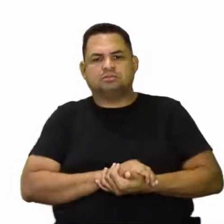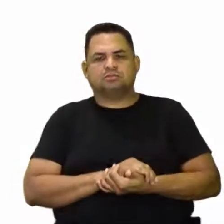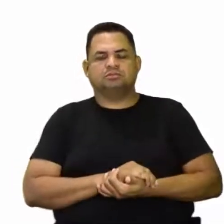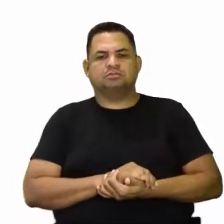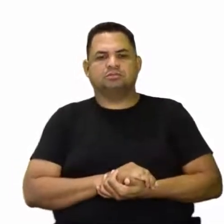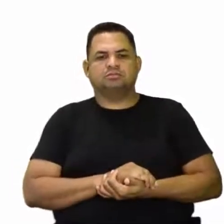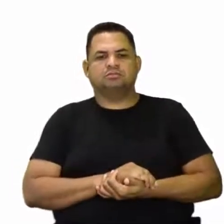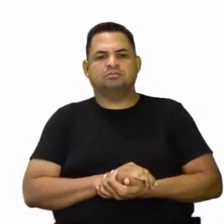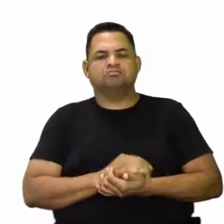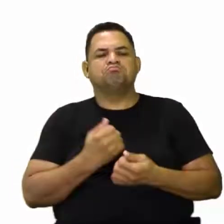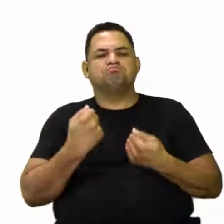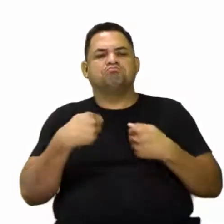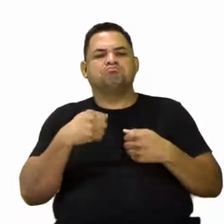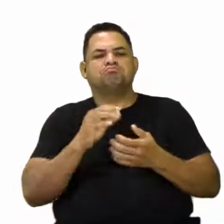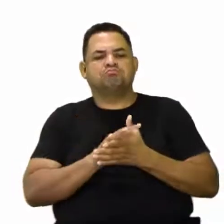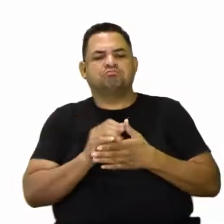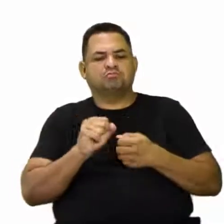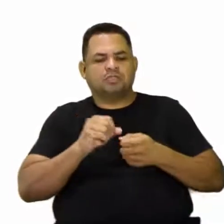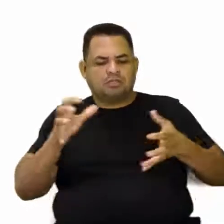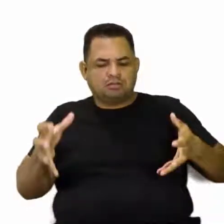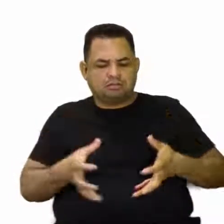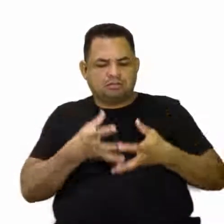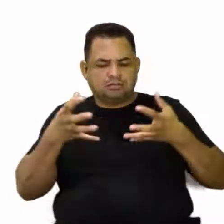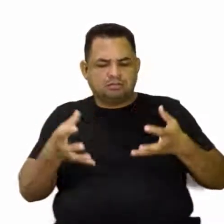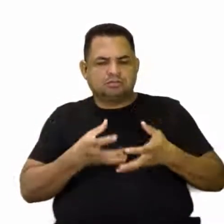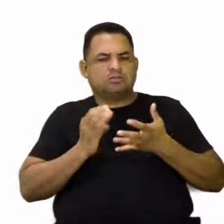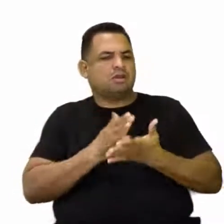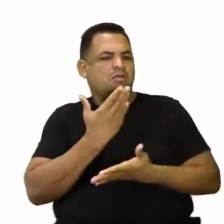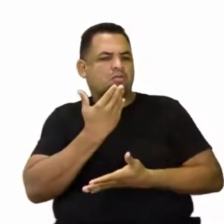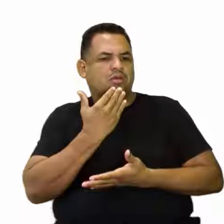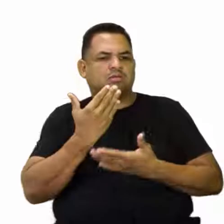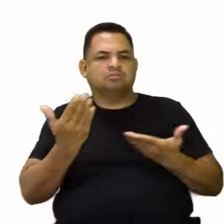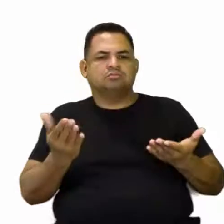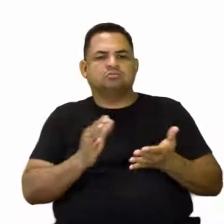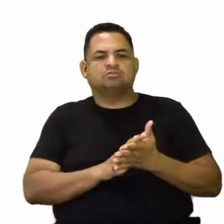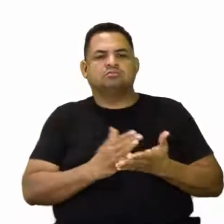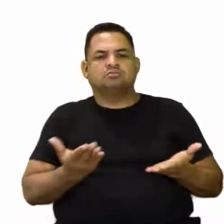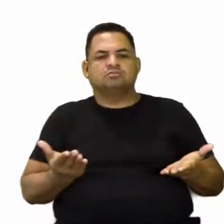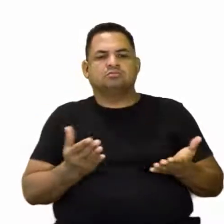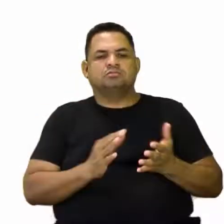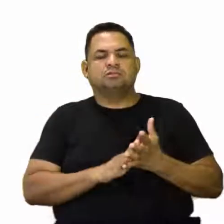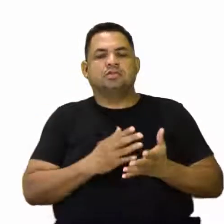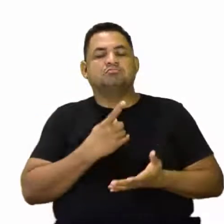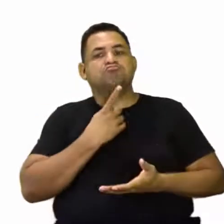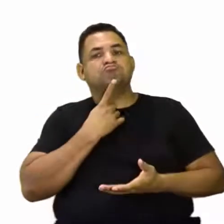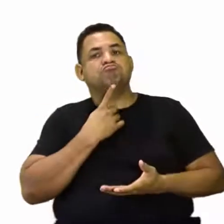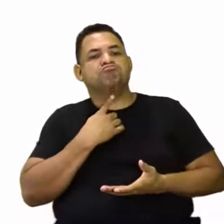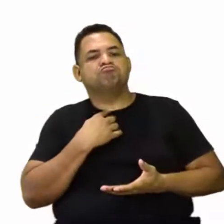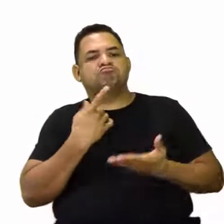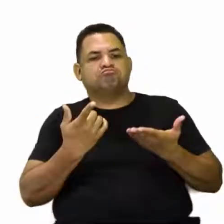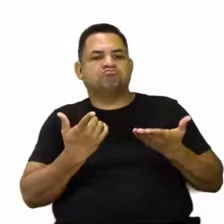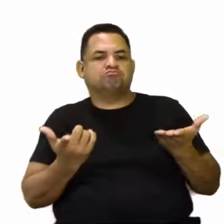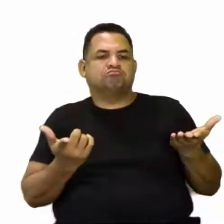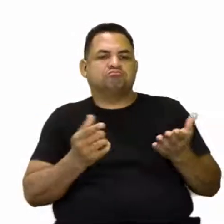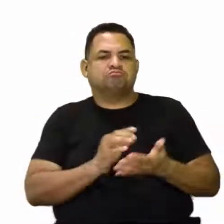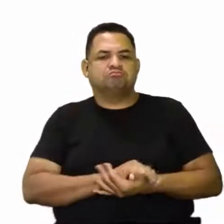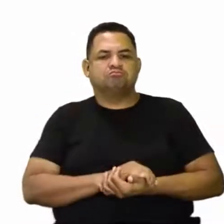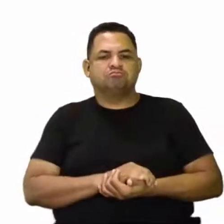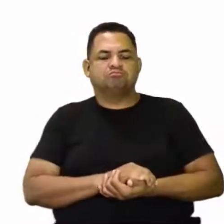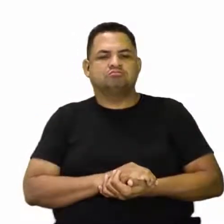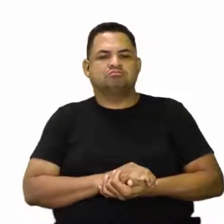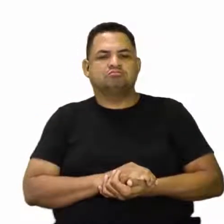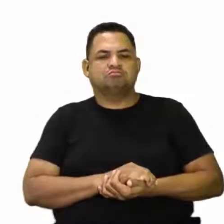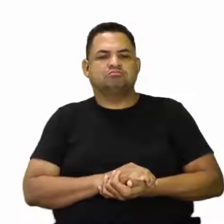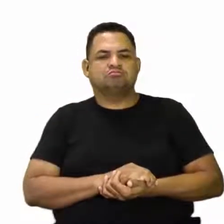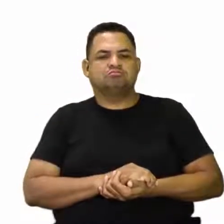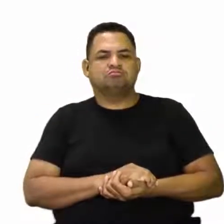cena? Você poderia fazer uma salada para o jantar? E para expressar um desejo. Desejarias caminhar comigo ao